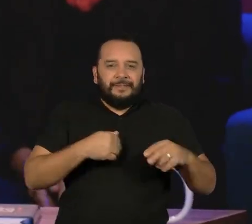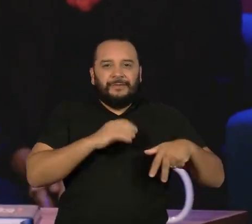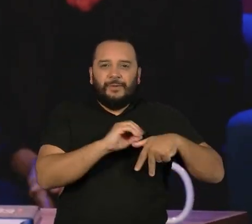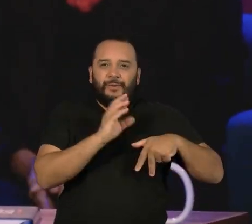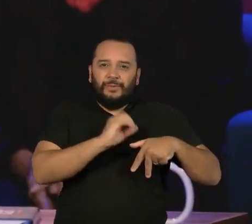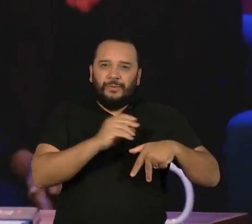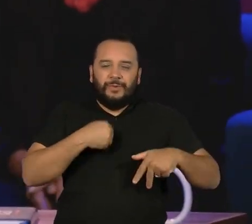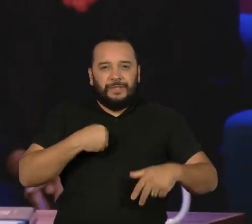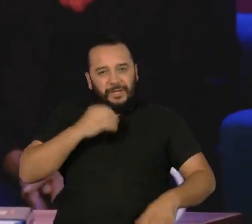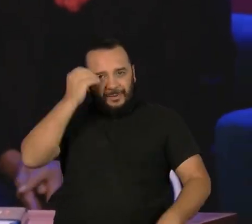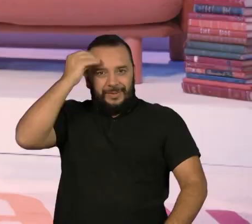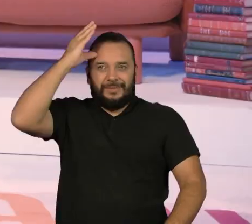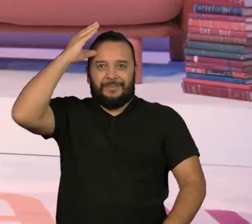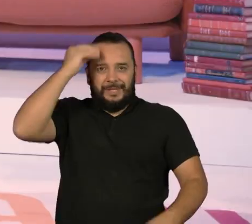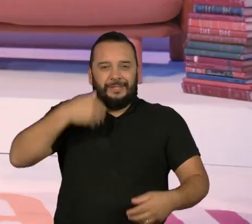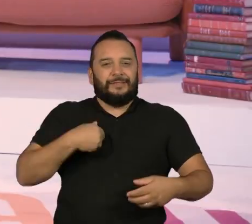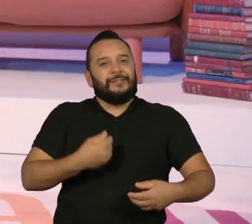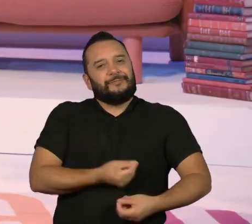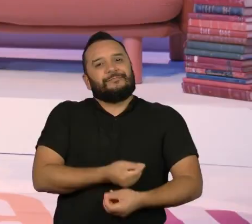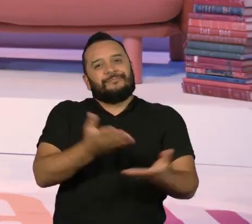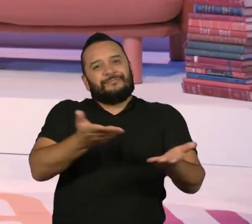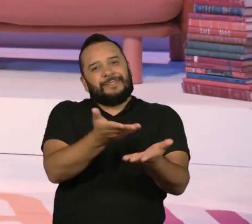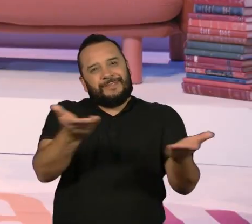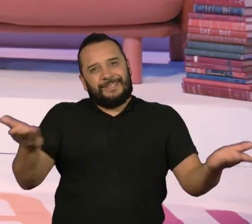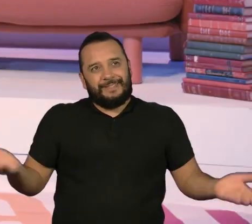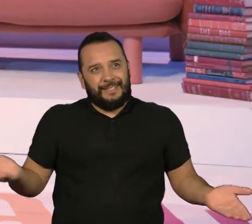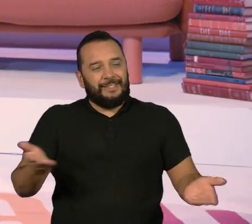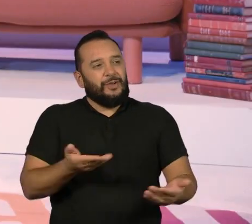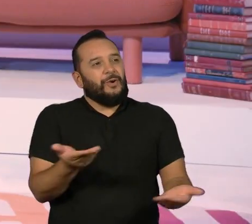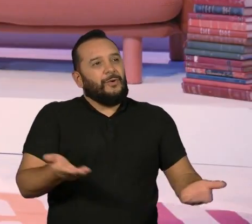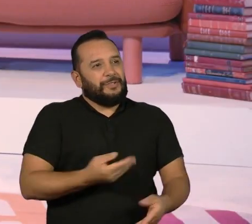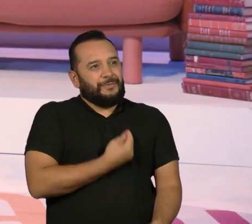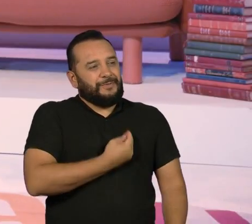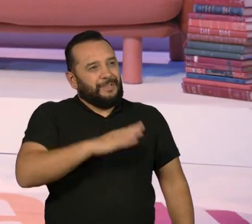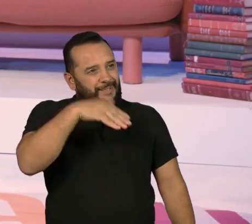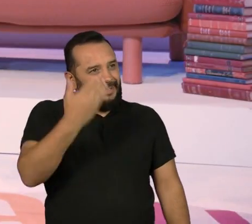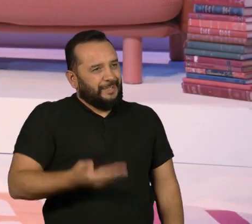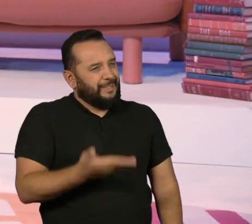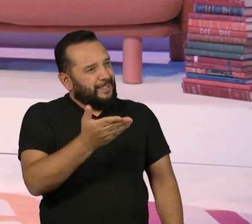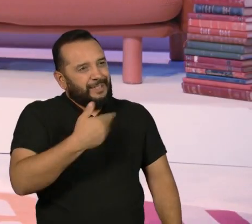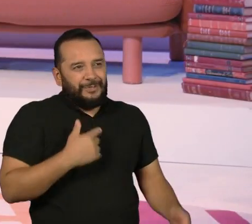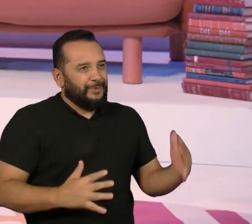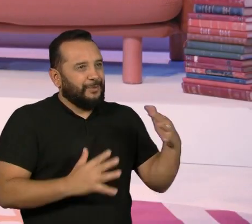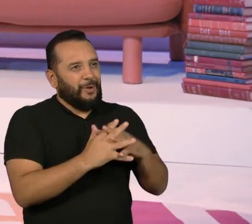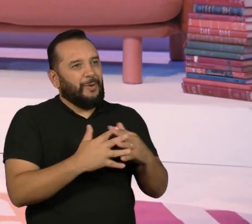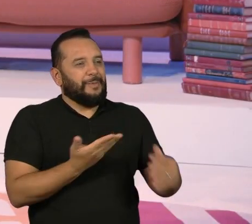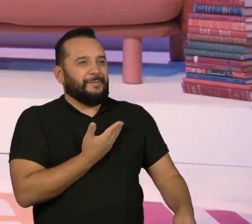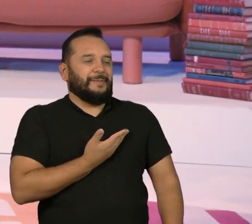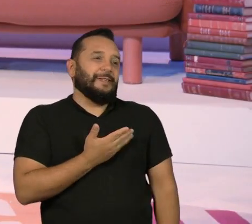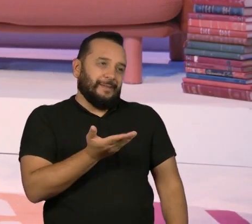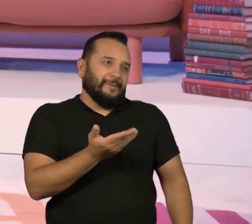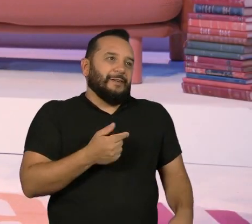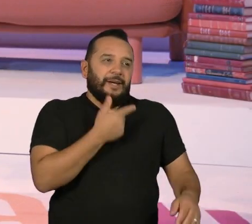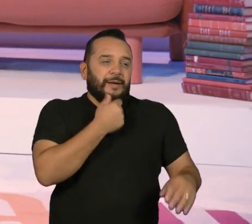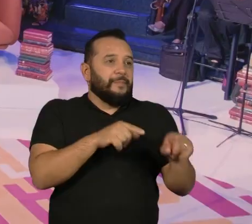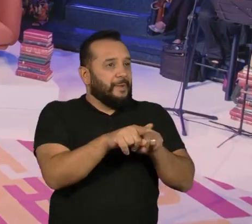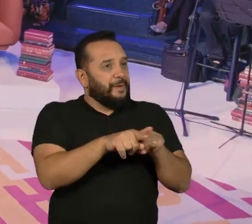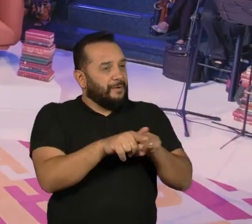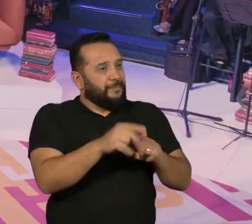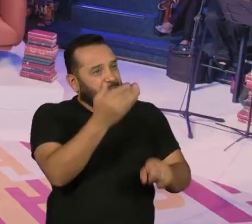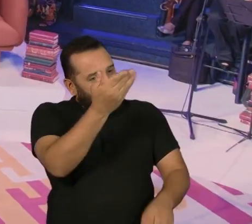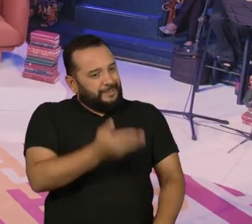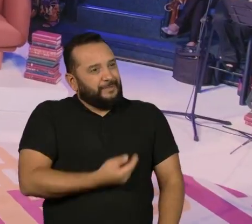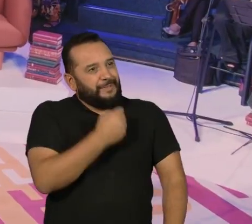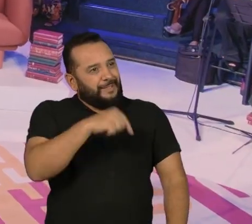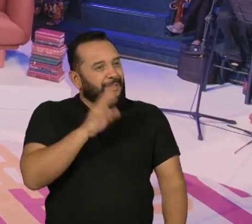você. E hoje, com muita honra, recebendo esse craque, meu amigo, meu irmão. Que legal ter você aqui, Ferreirinha. Muito